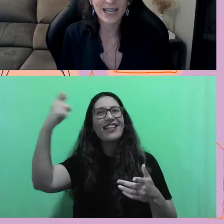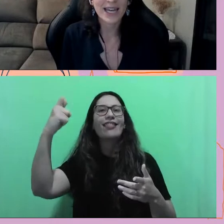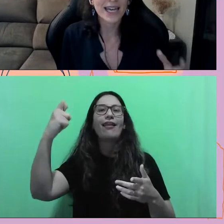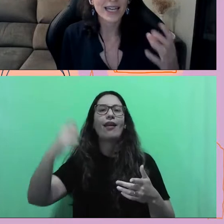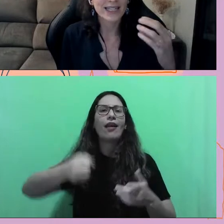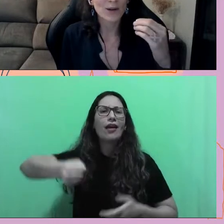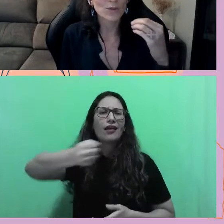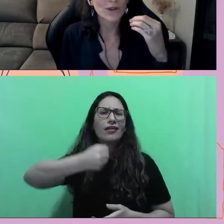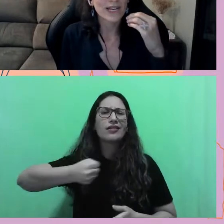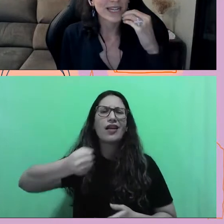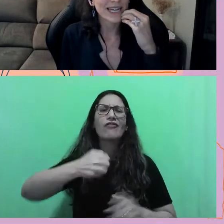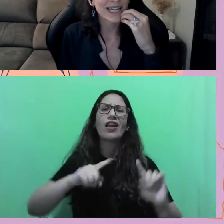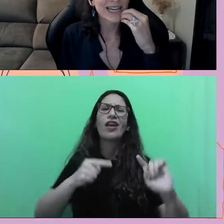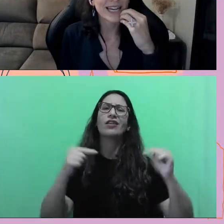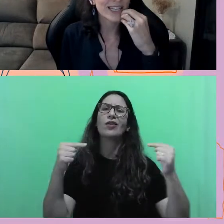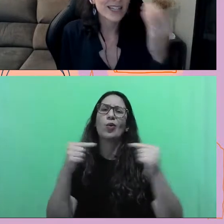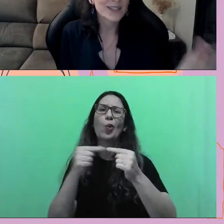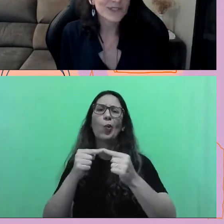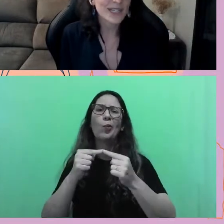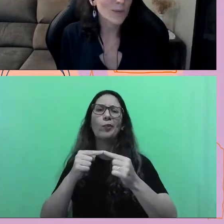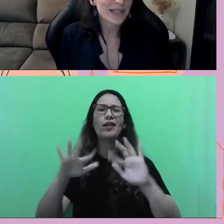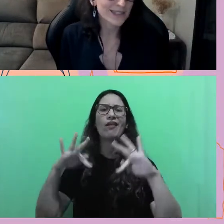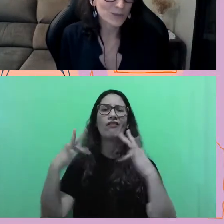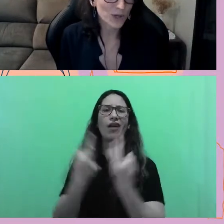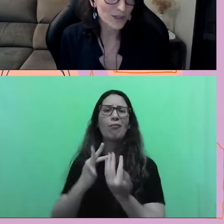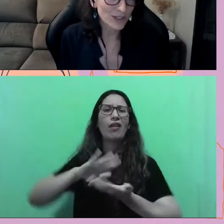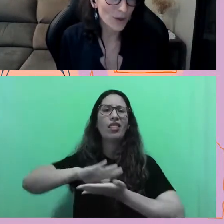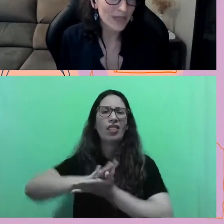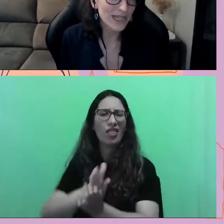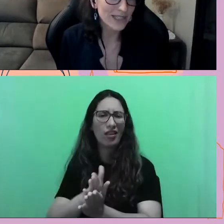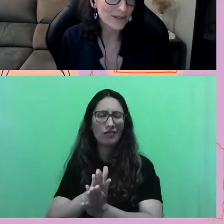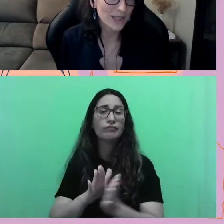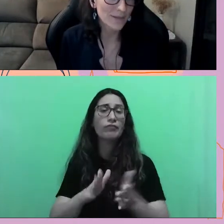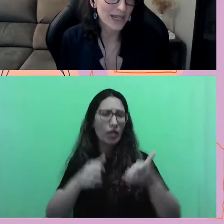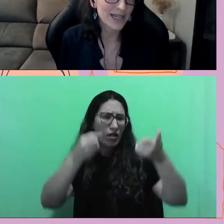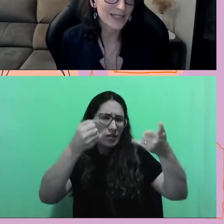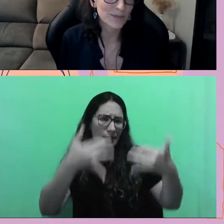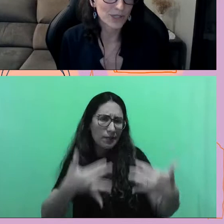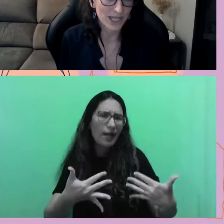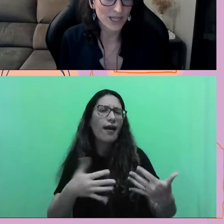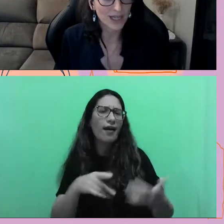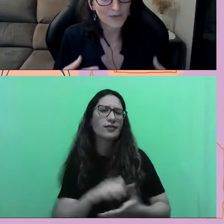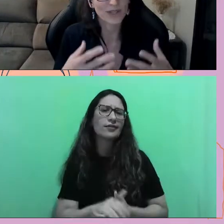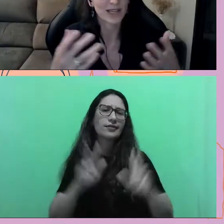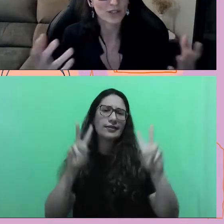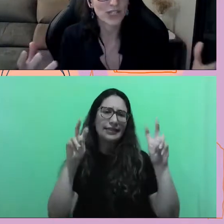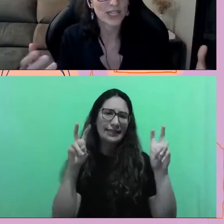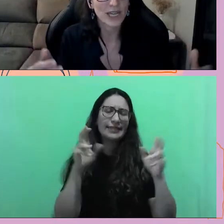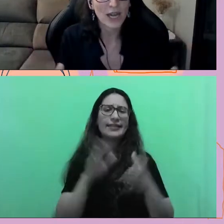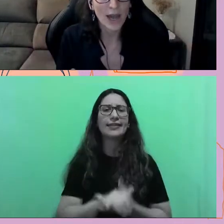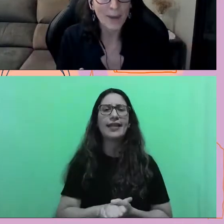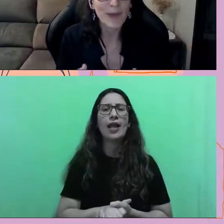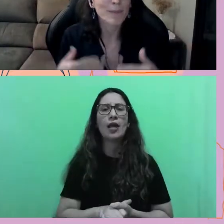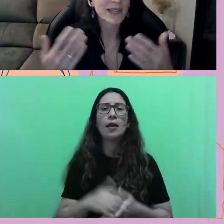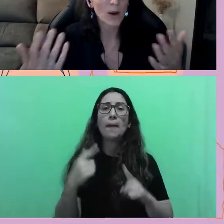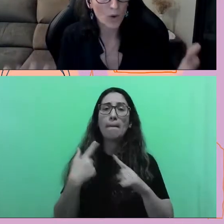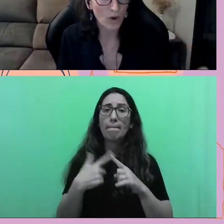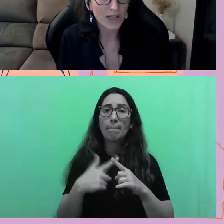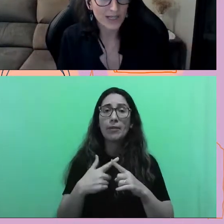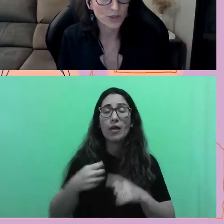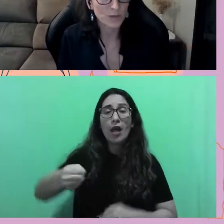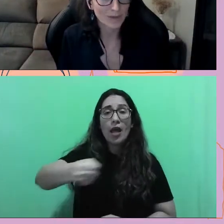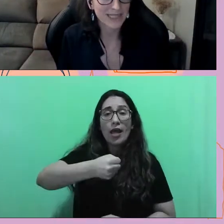lar, né? Então, queria que você comentasse um pouquinho sobre isso também, né? Porque, enfim, acho que a